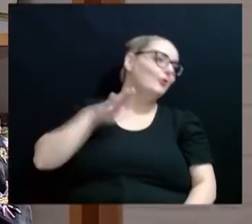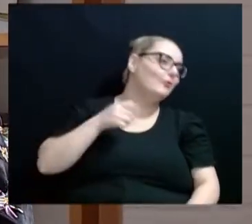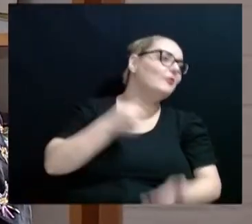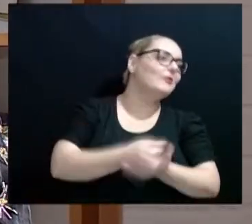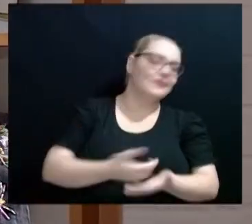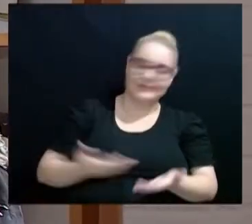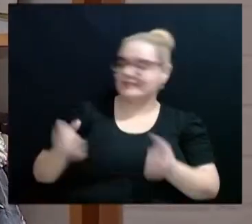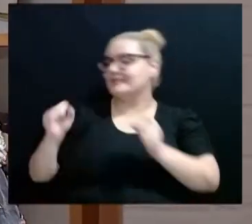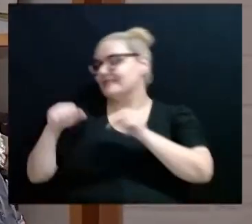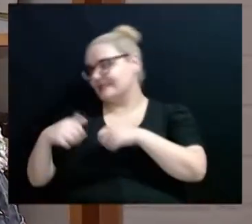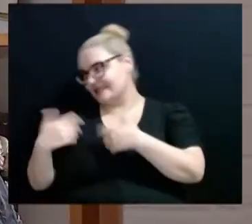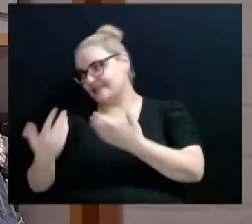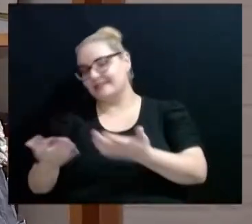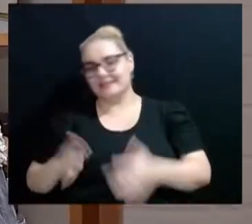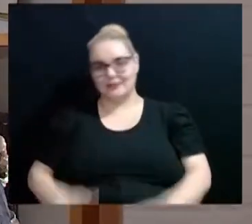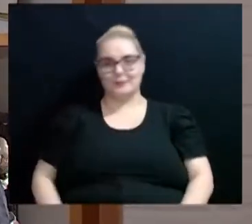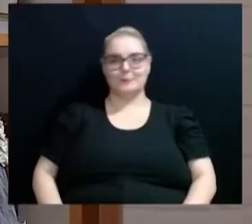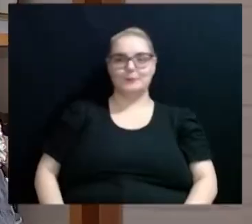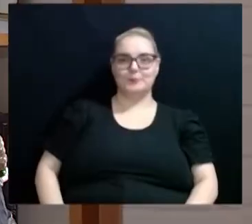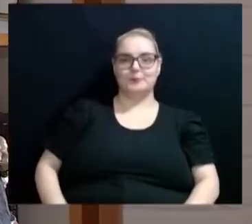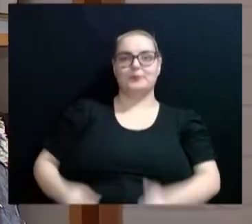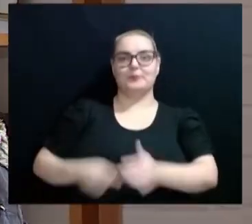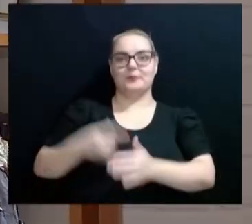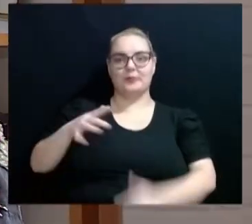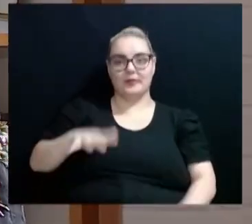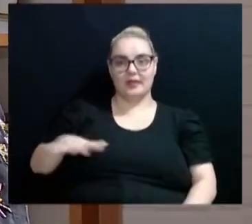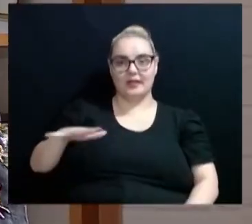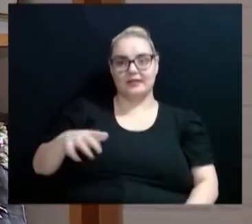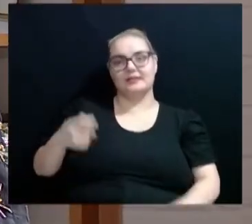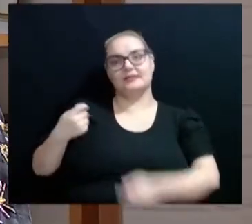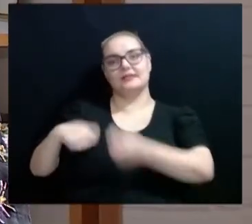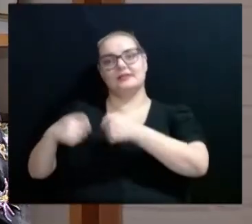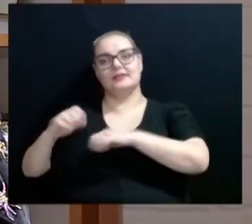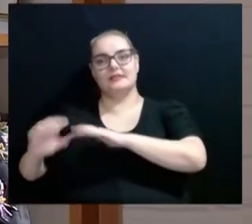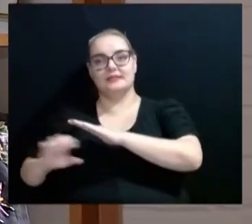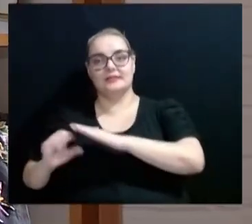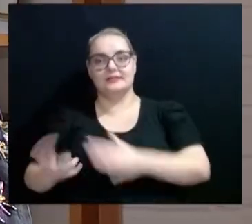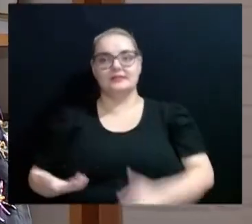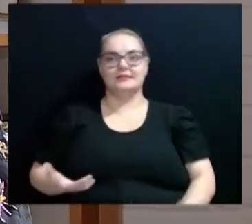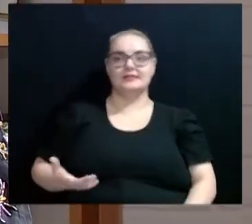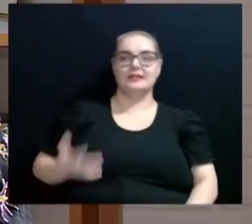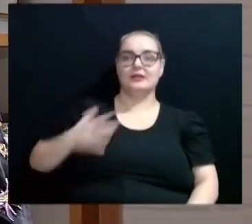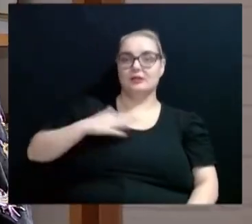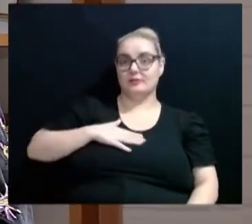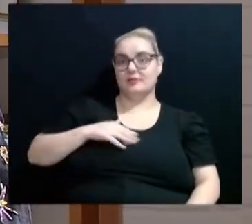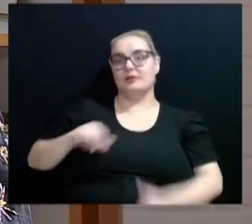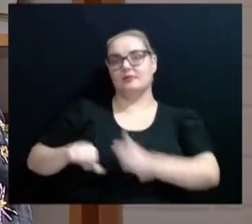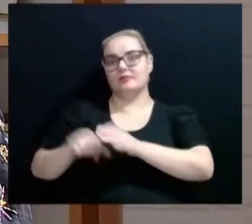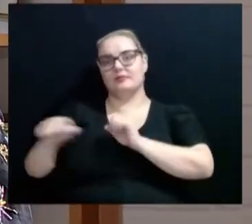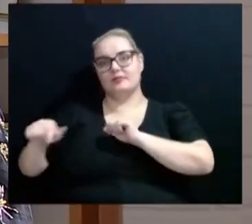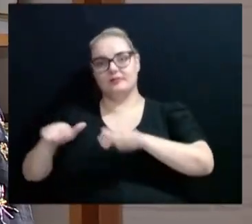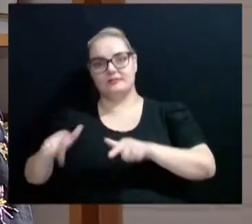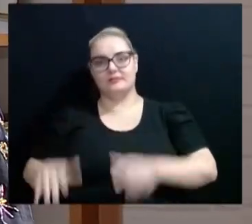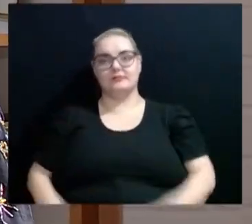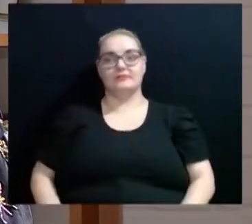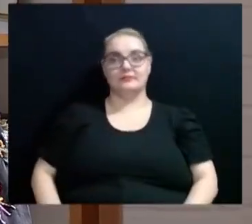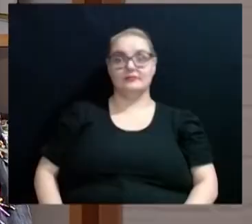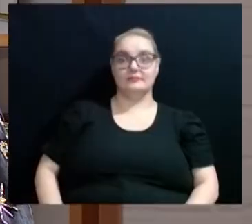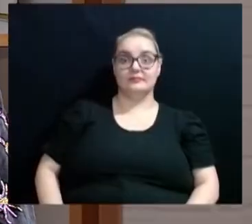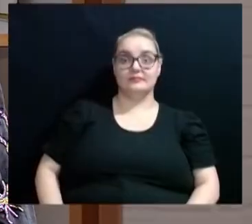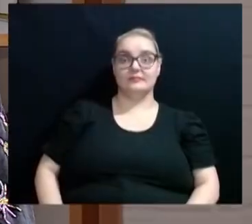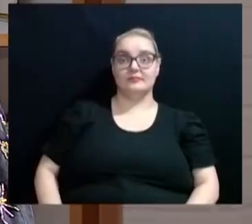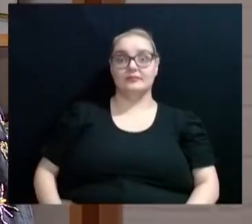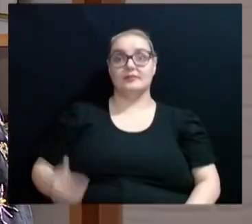trabalhar em empresa. O mundo adulto exige isso. Sim. Então eu fui primeiro para a área de administração de empresas, tanto que é a minha primeira